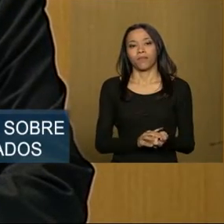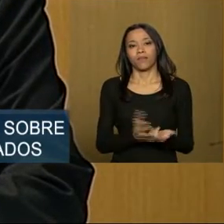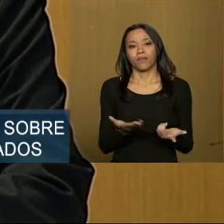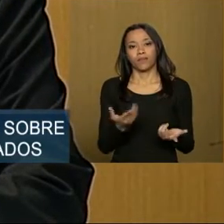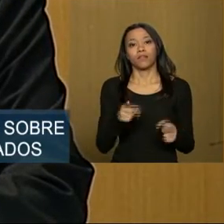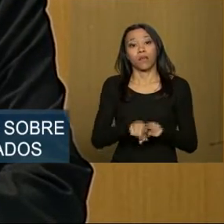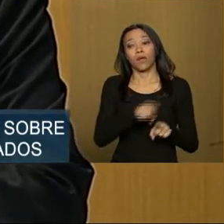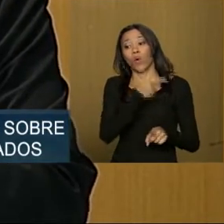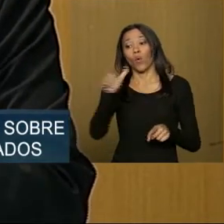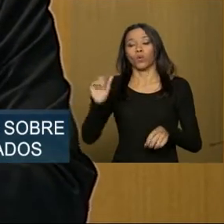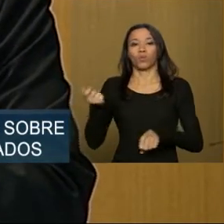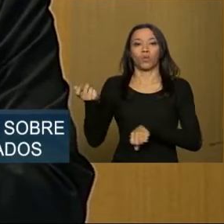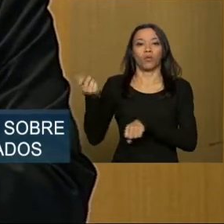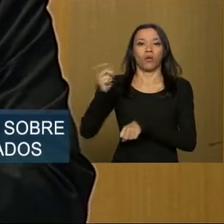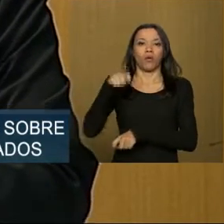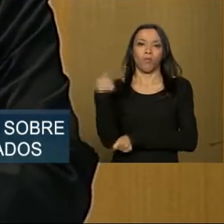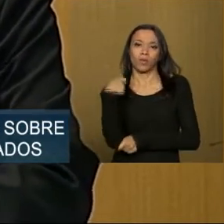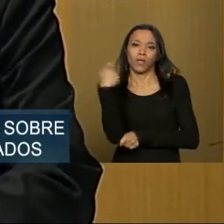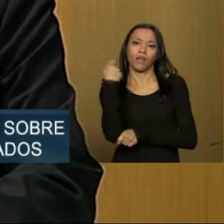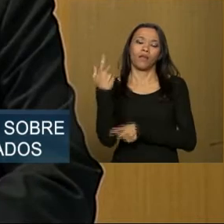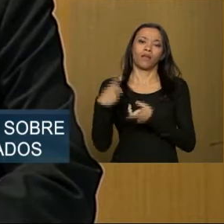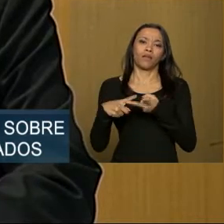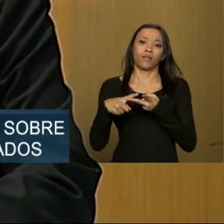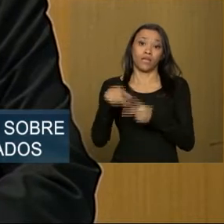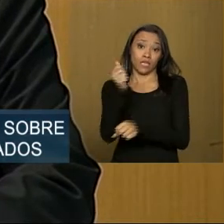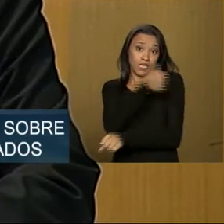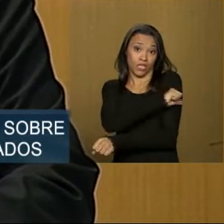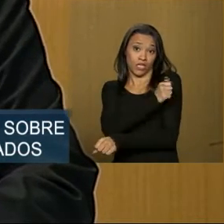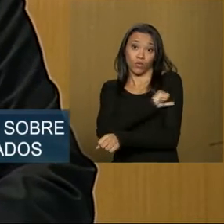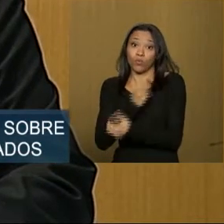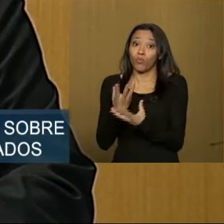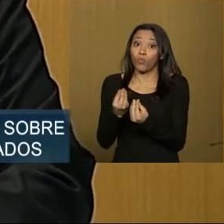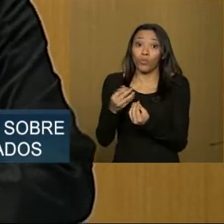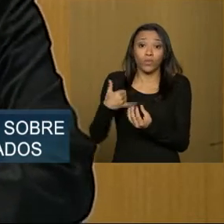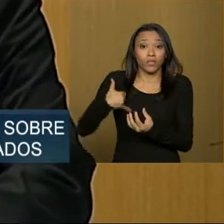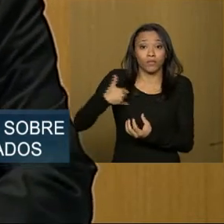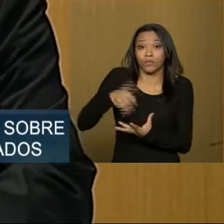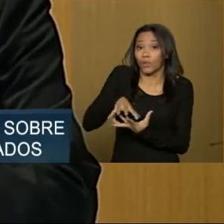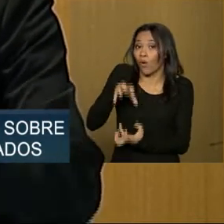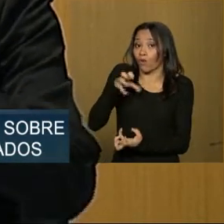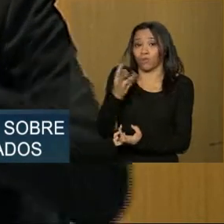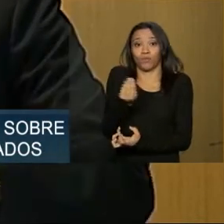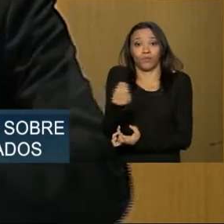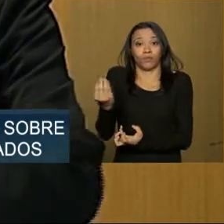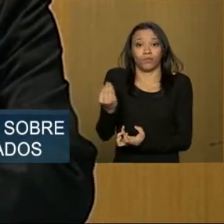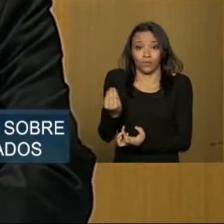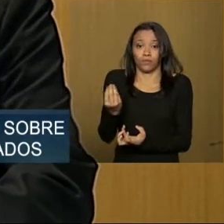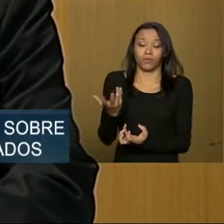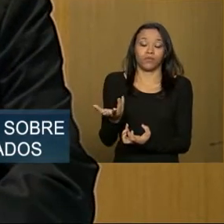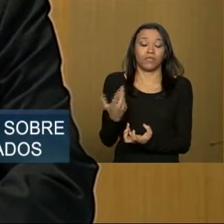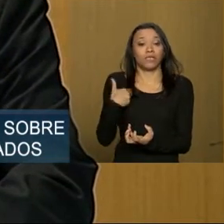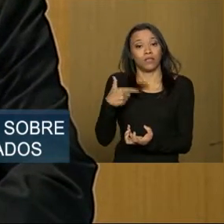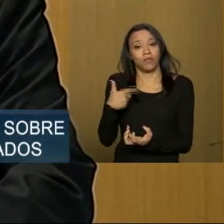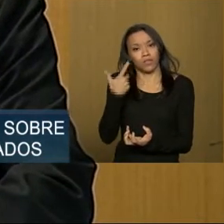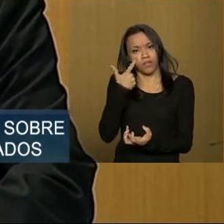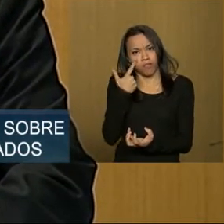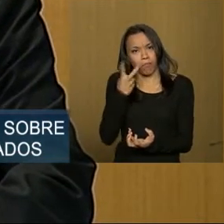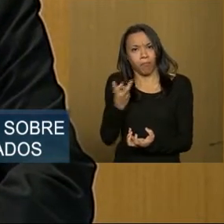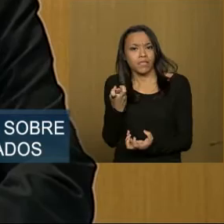Porto Alegre, em Rio de Janeiro, a presença de idosos ela é muito mais expressiva. Então, essa